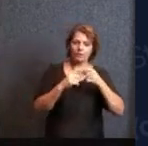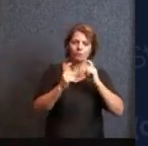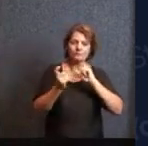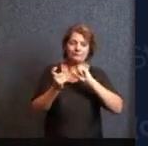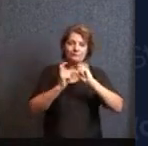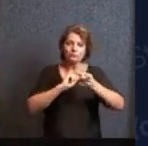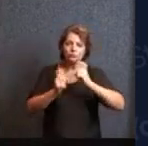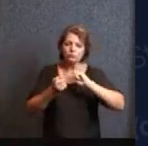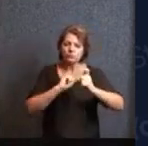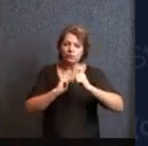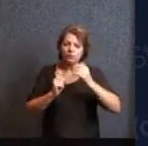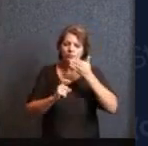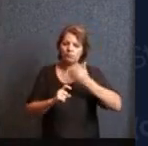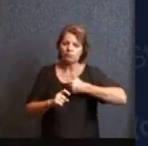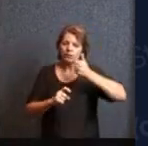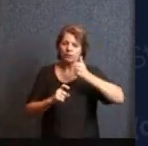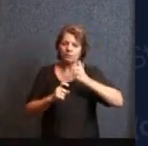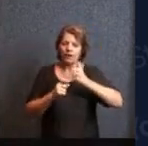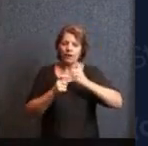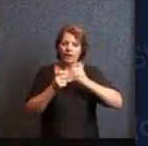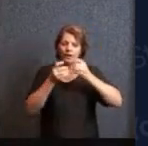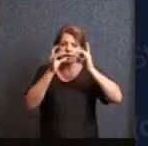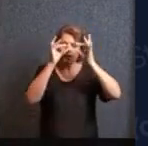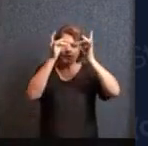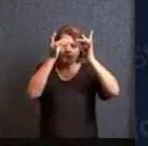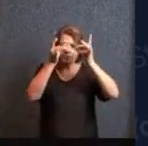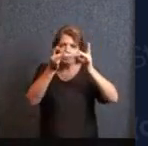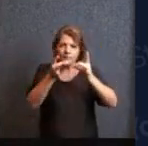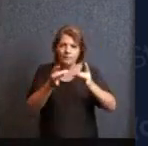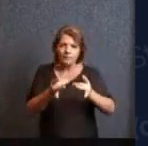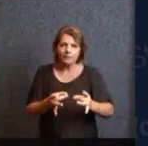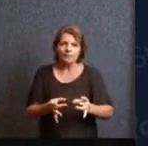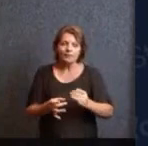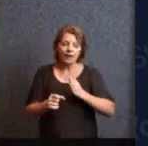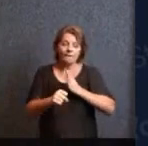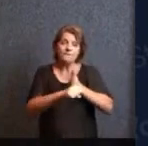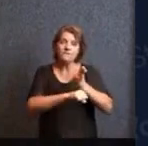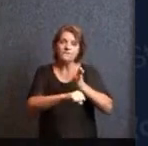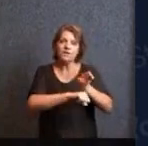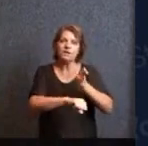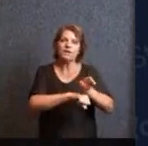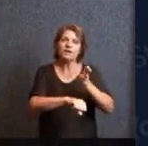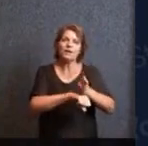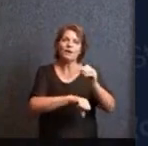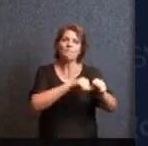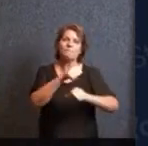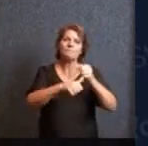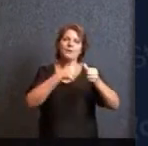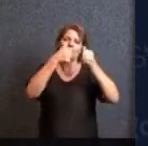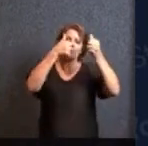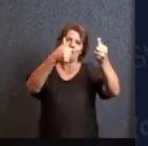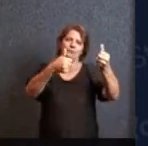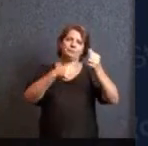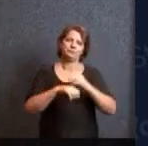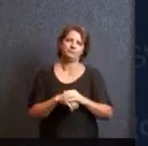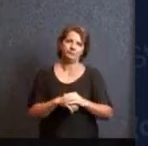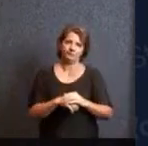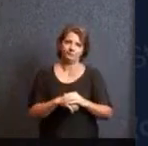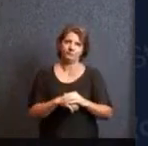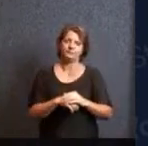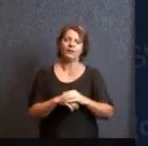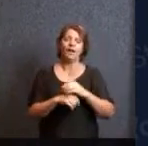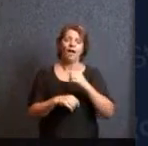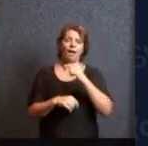necessárias e para definir quais são as intervenções que precisam ser feitas. Em